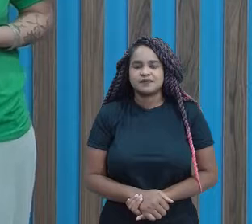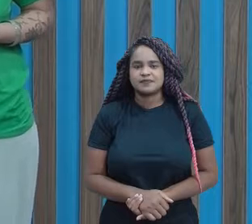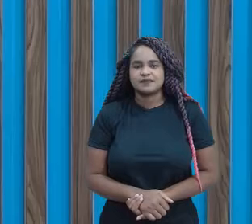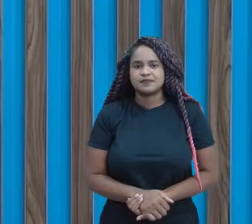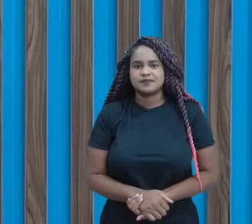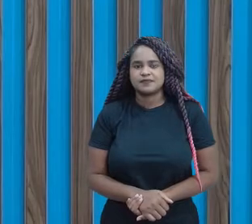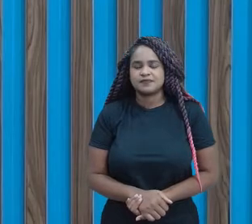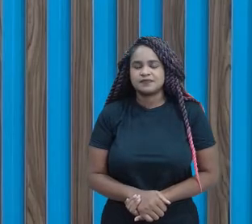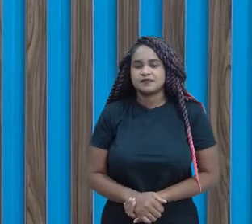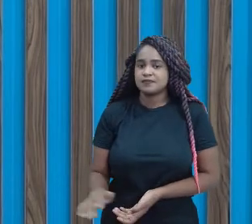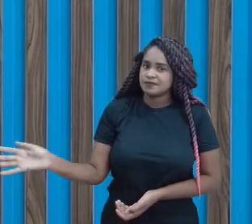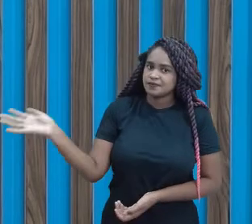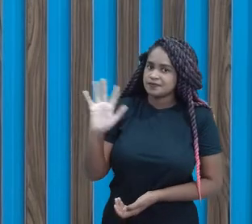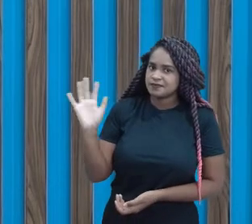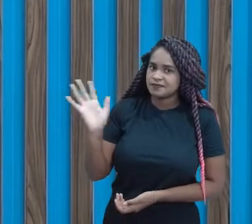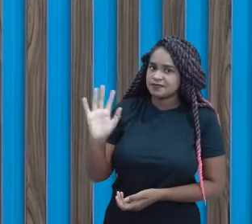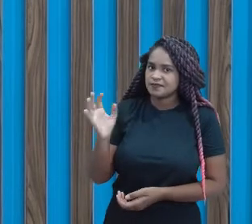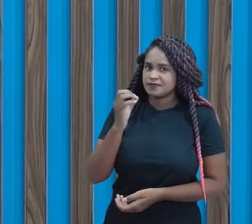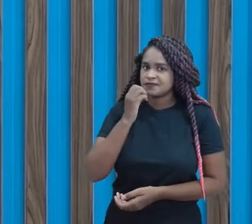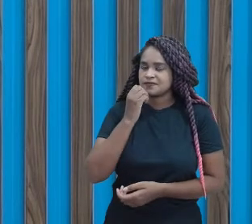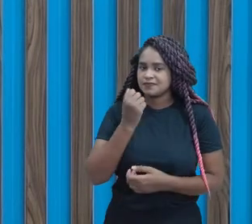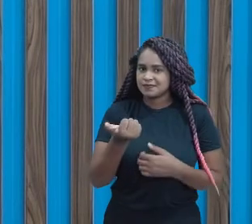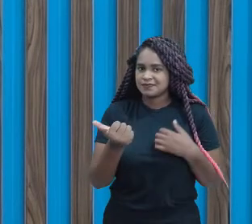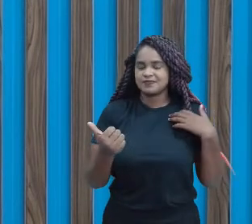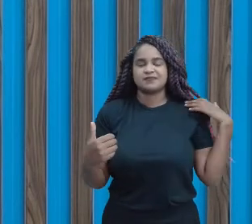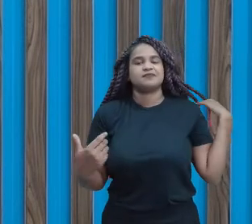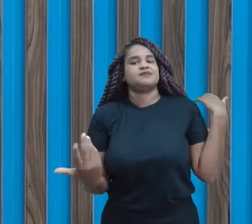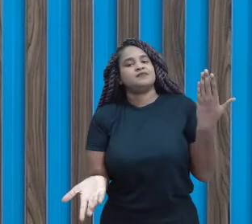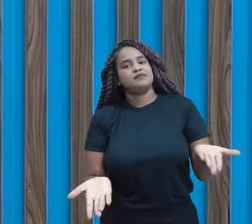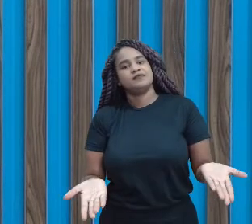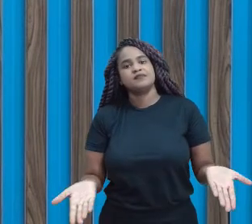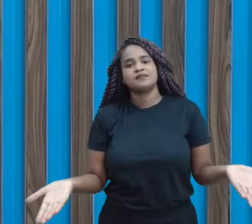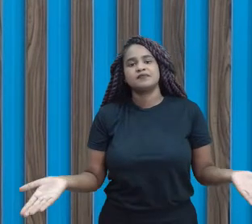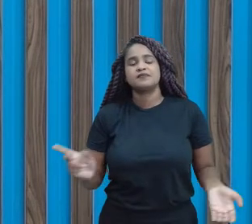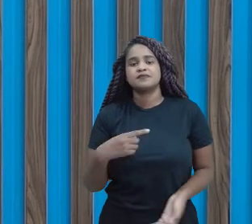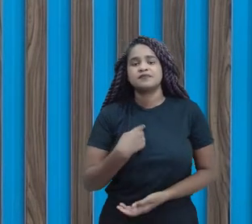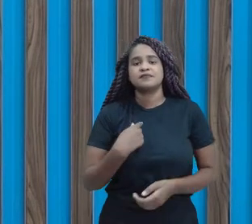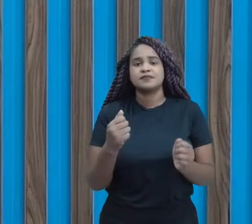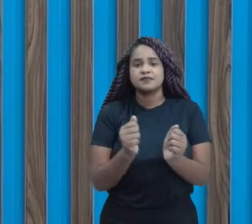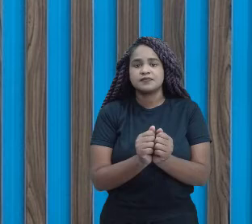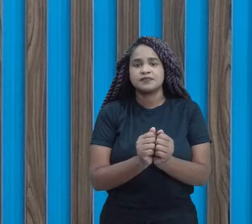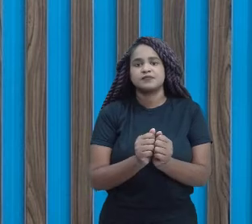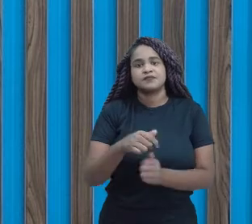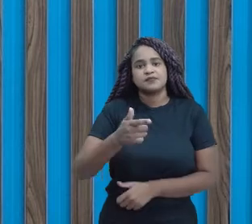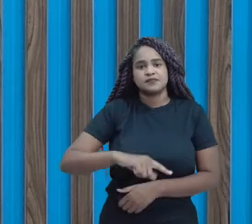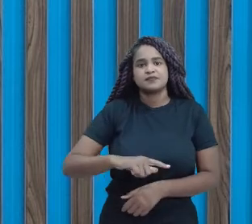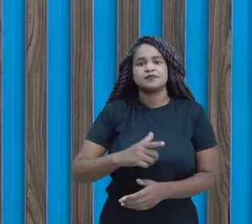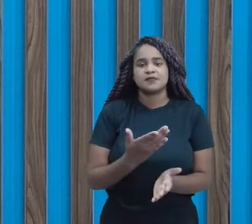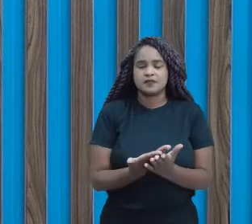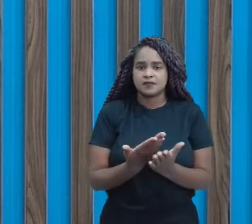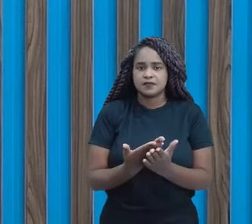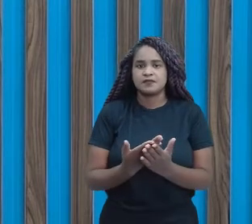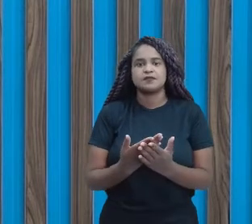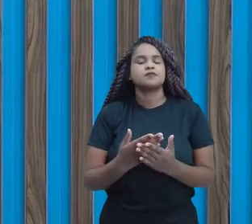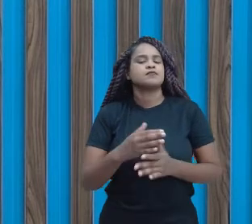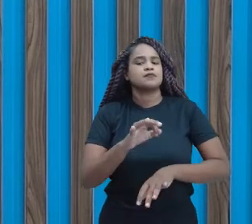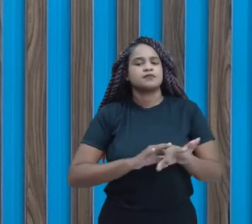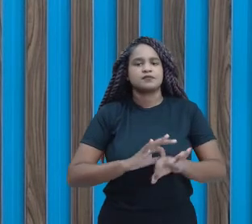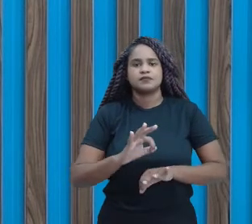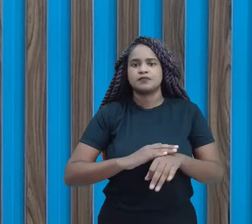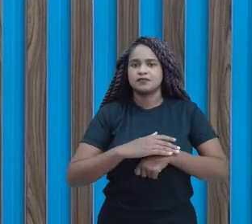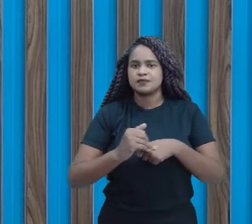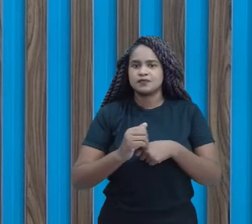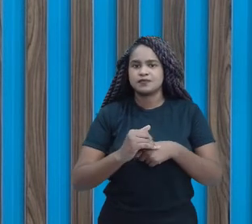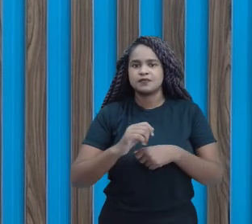vocês. Olá, rapaziada do nono ano, tudo bem? Estamos de volta aqui com mais uma aula feita assim com muito carinho para